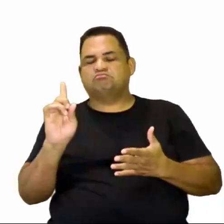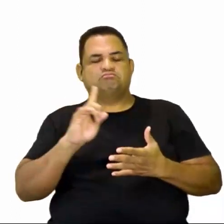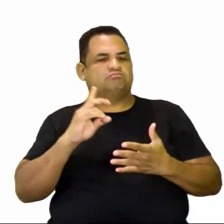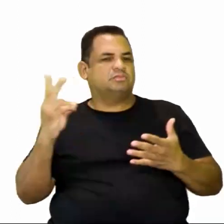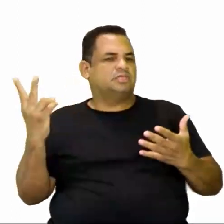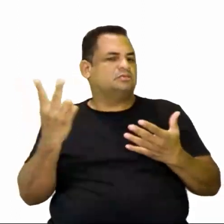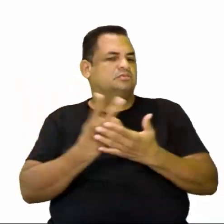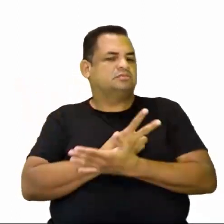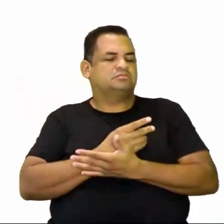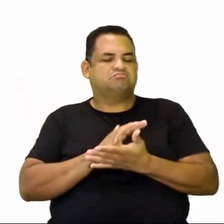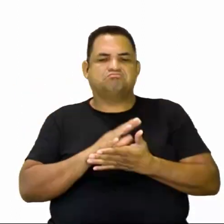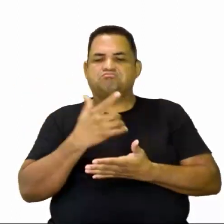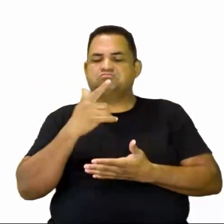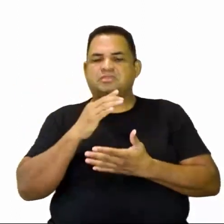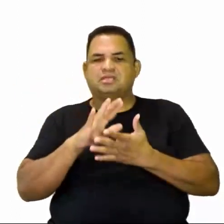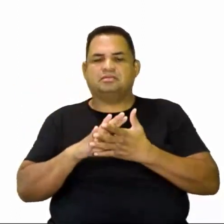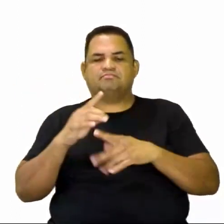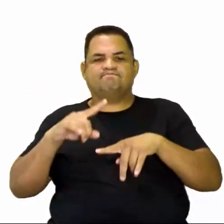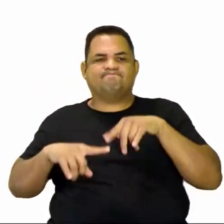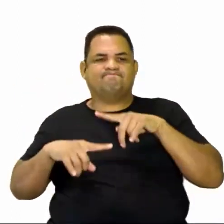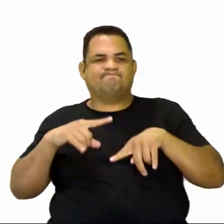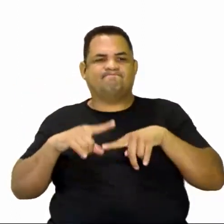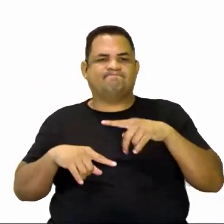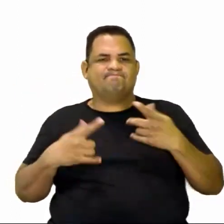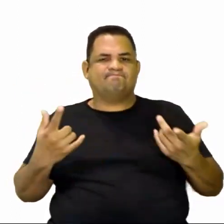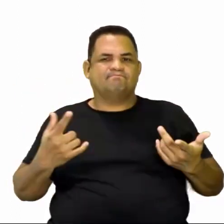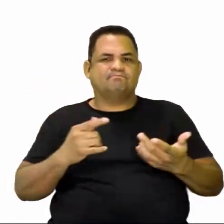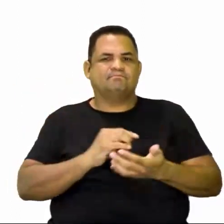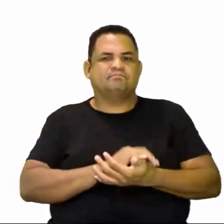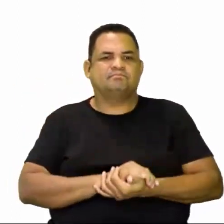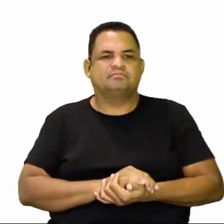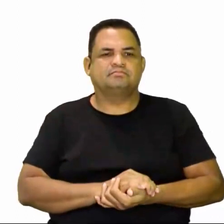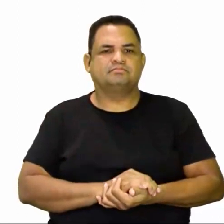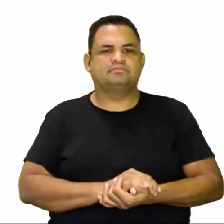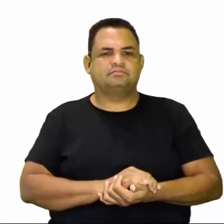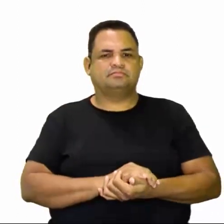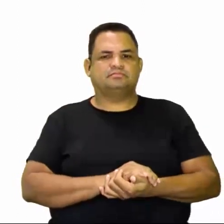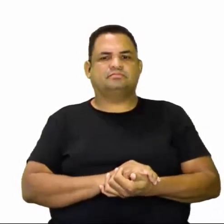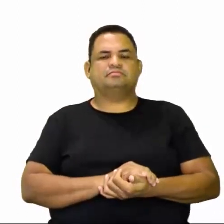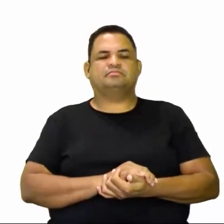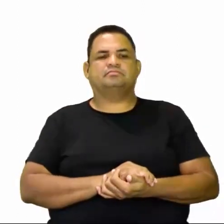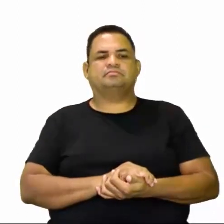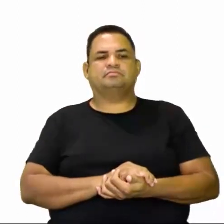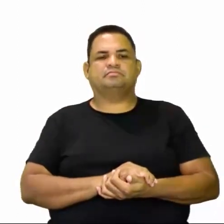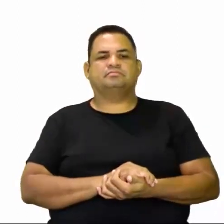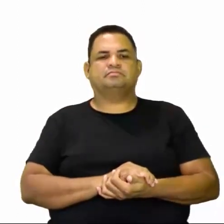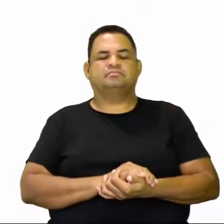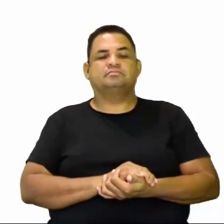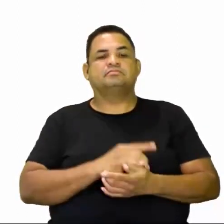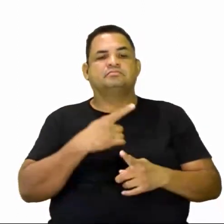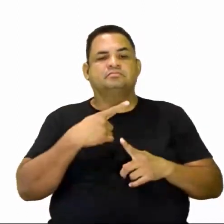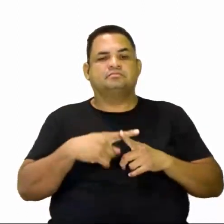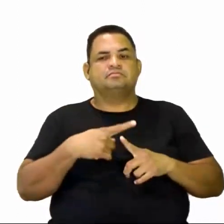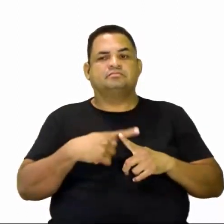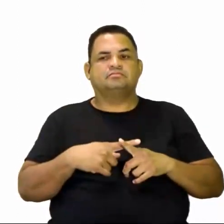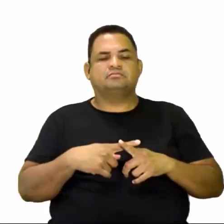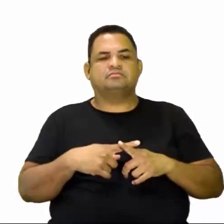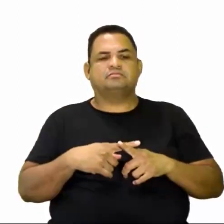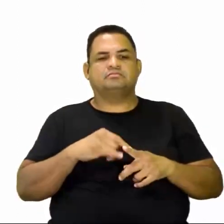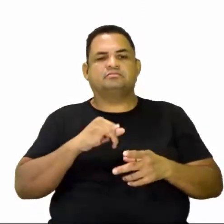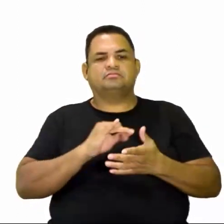obter produto. Quer dizer, essa reação ela não acontece. Isso porque